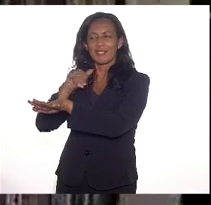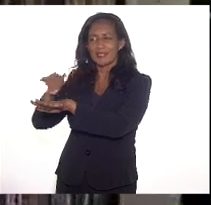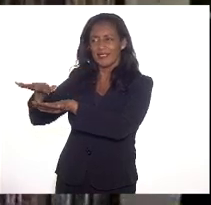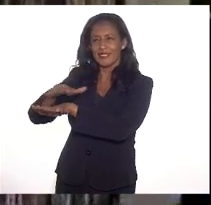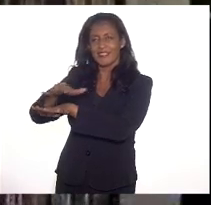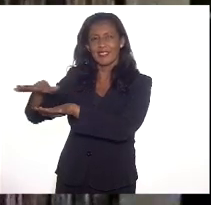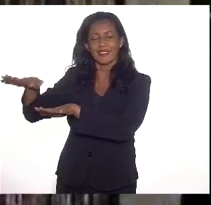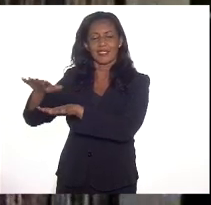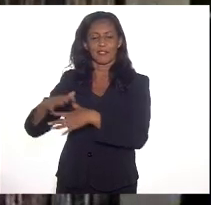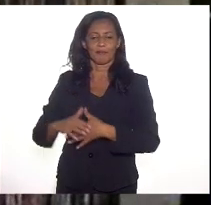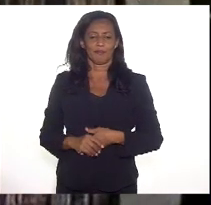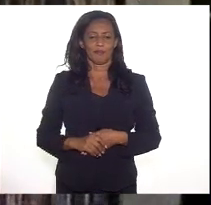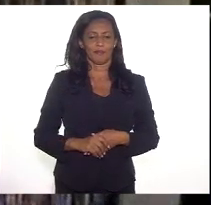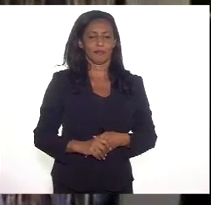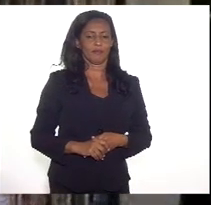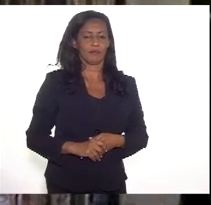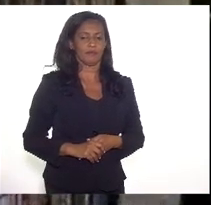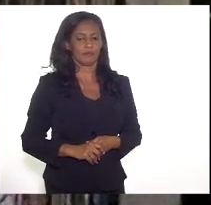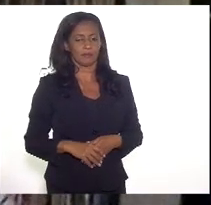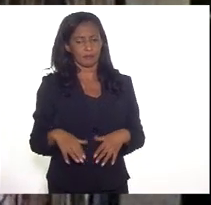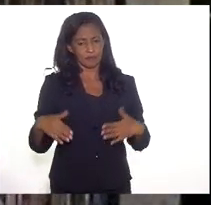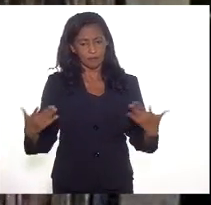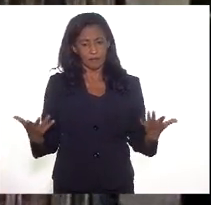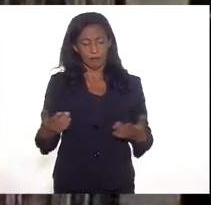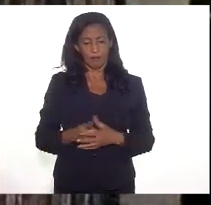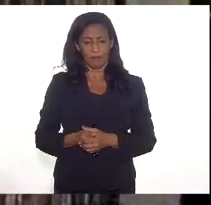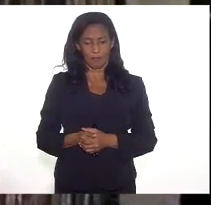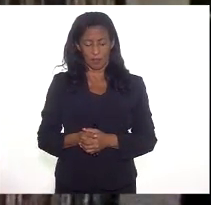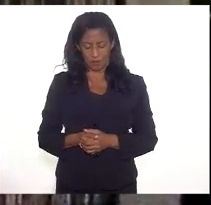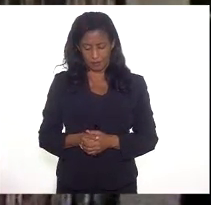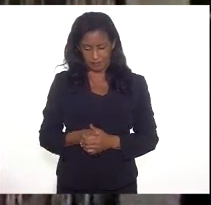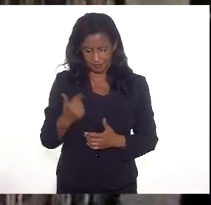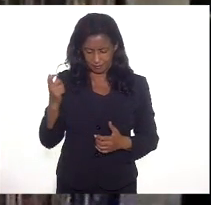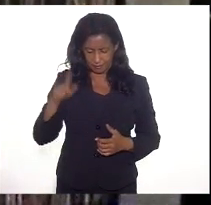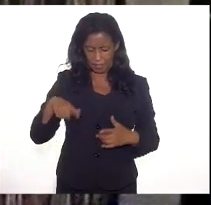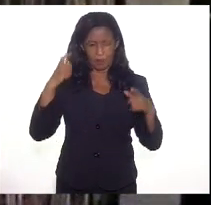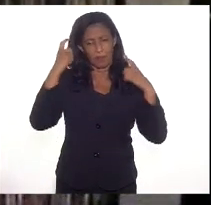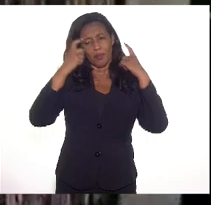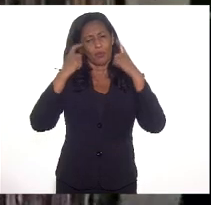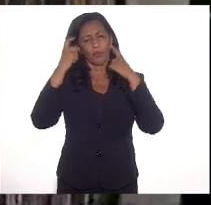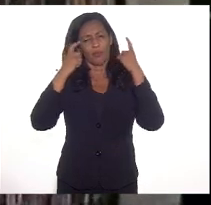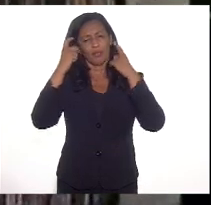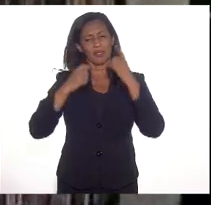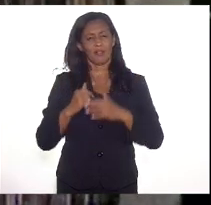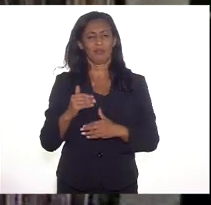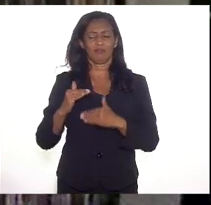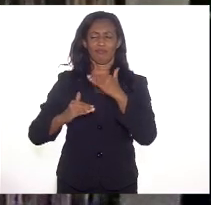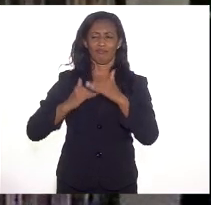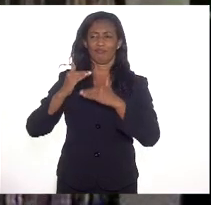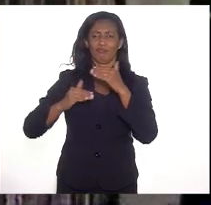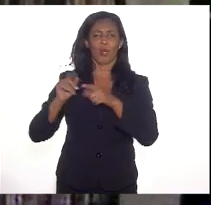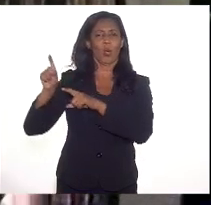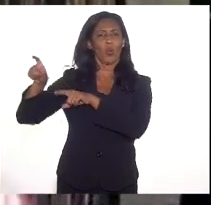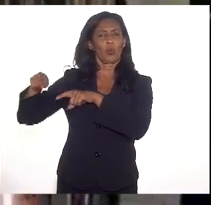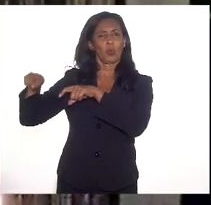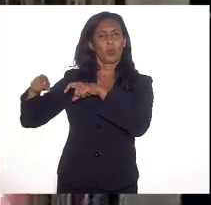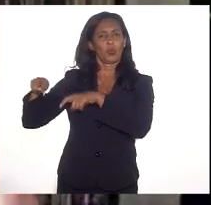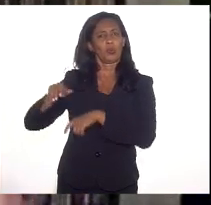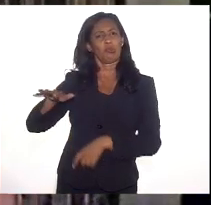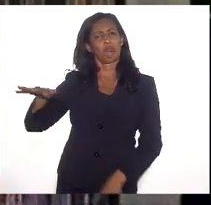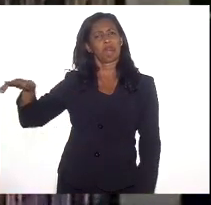Fluminense do Rio. Então, é isso. Quer dizer, uma preocupação com o desenvolvimento do interior, até